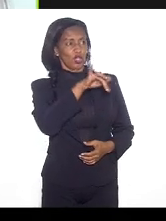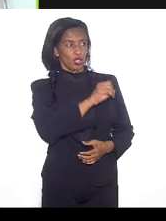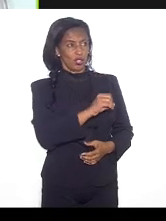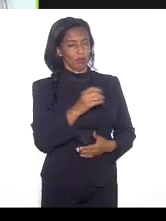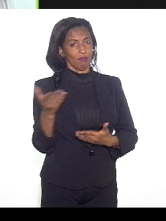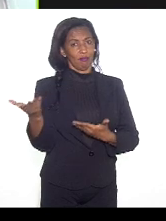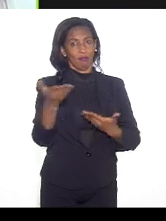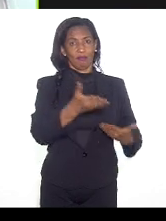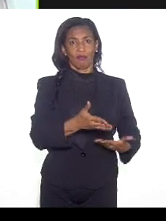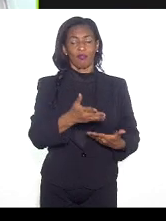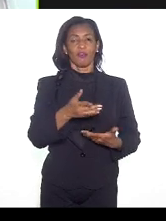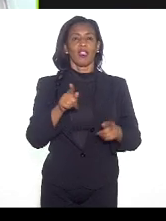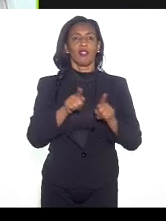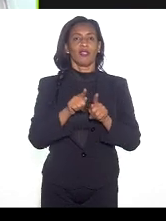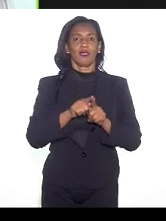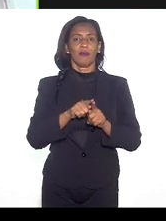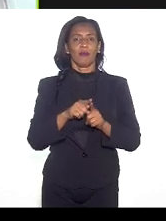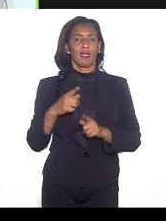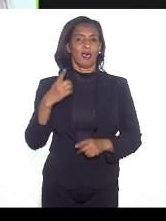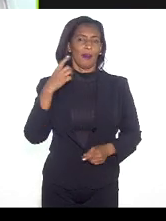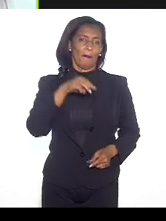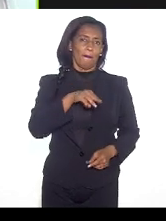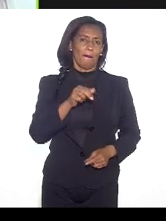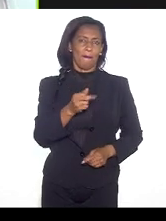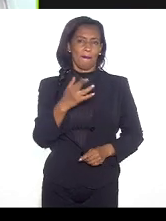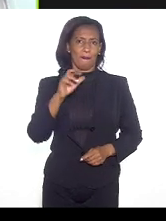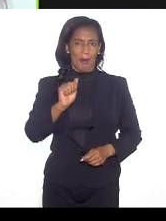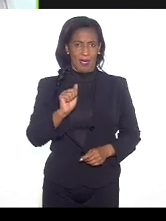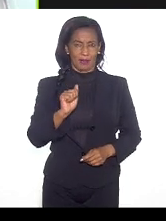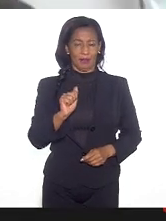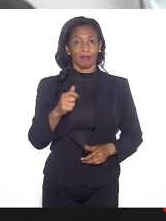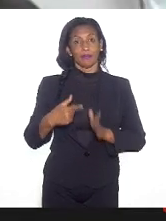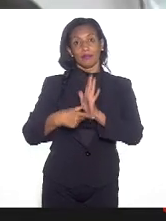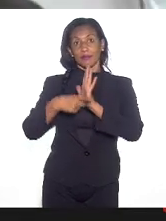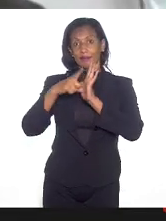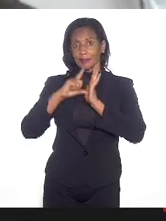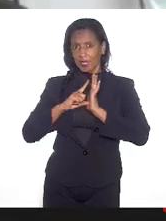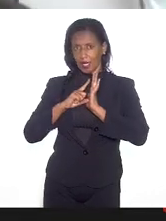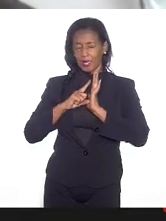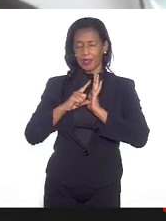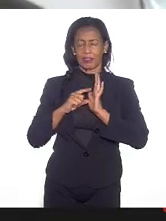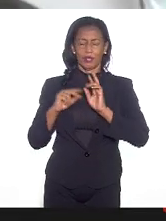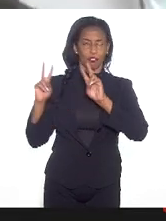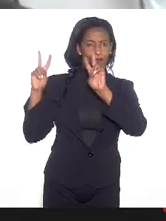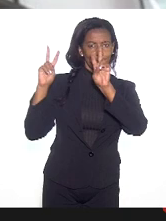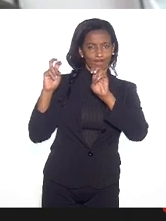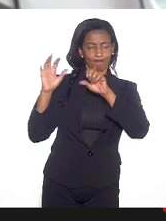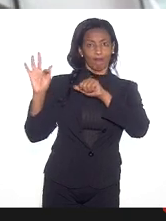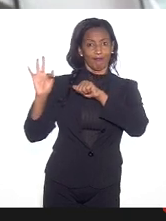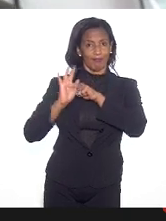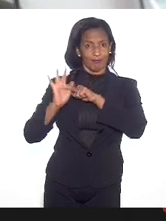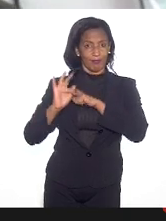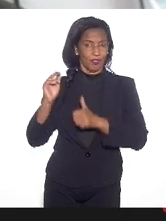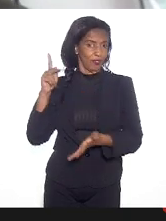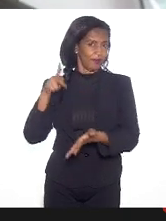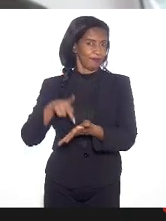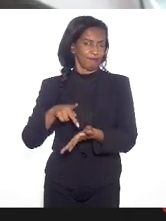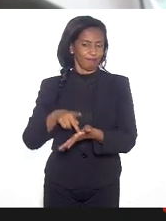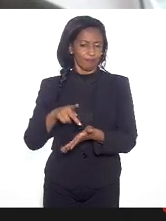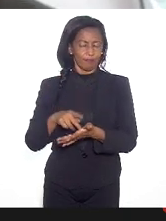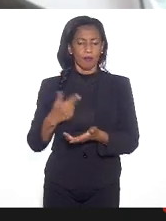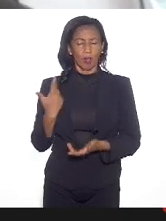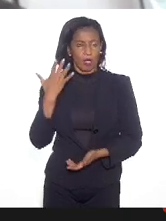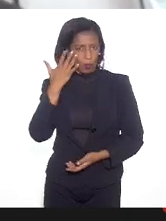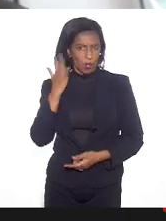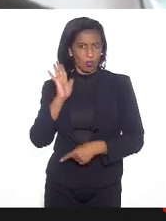Rocha, também para o deputado Ratinho. Mas antes, deputada Marta Rocha, eu gostaria só, para a gente começar a entrar no tema técnico de fato, e eu acho que isso vai